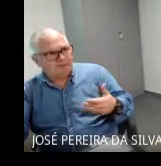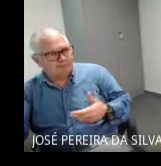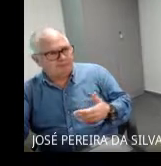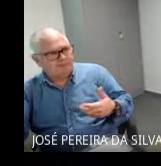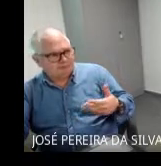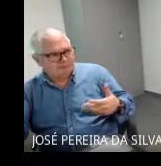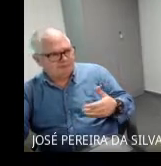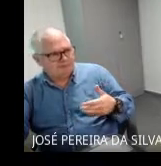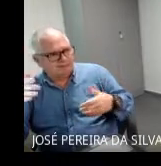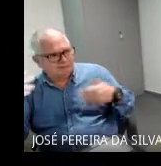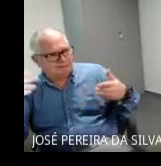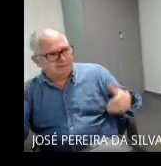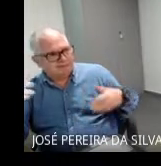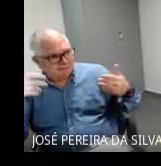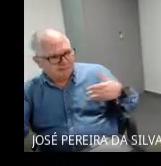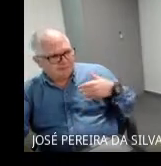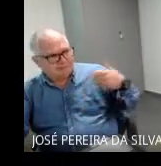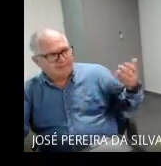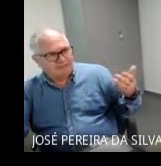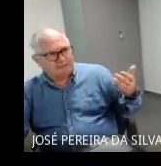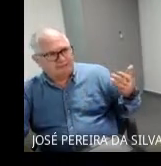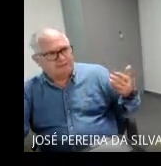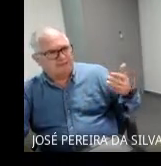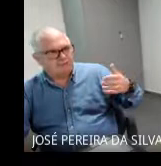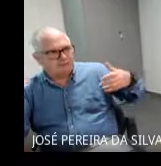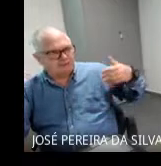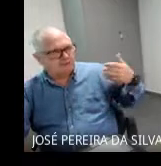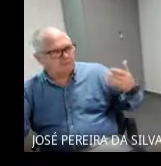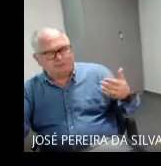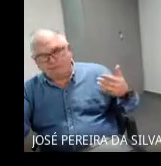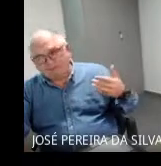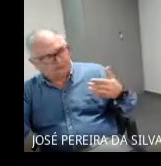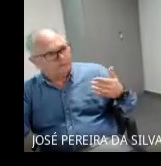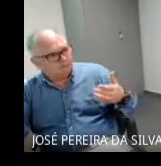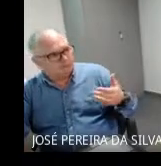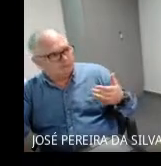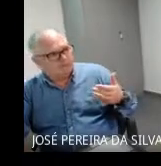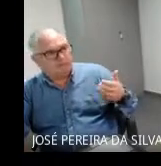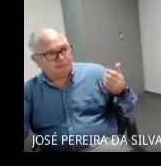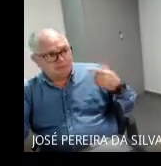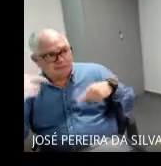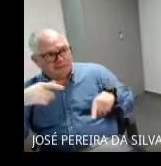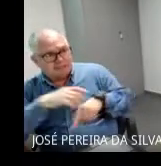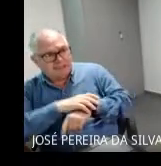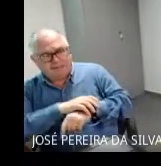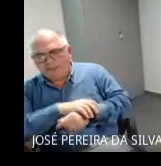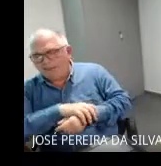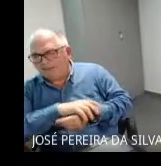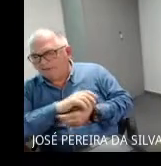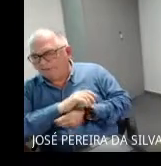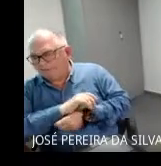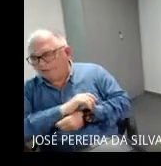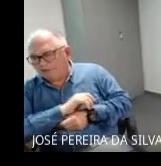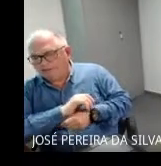também, para comprovar se exatamente isso se estende para todos, né? Porque se percebe isso. Então, vamos continuar sabendo, mas já a